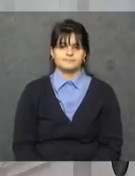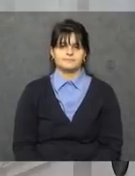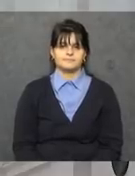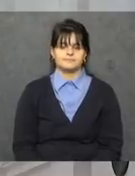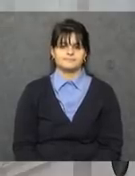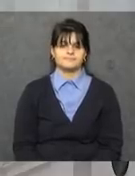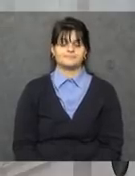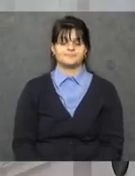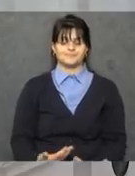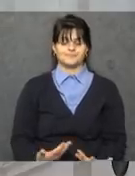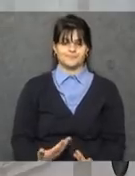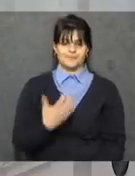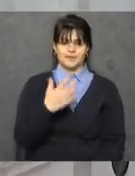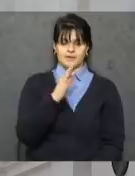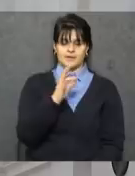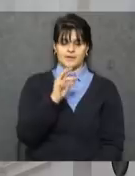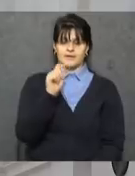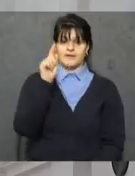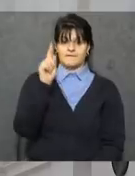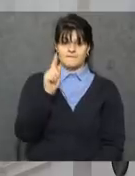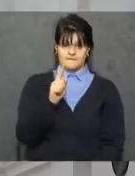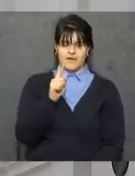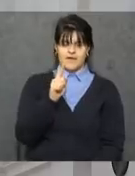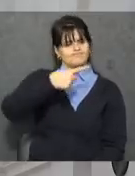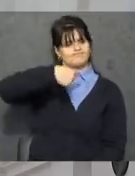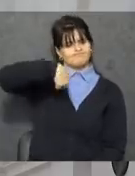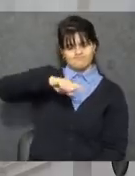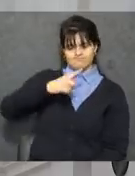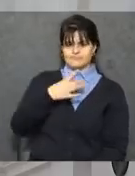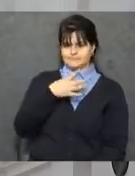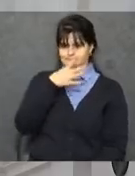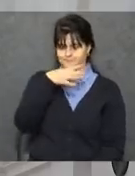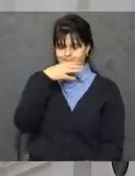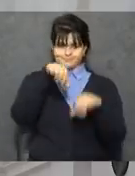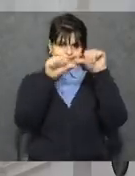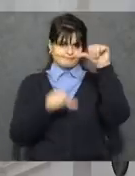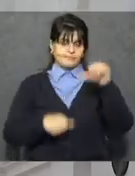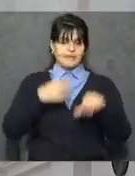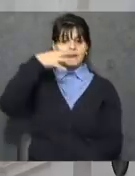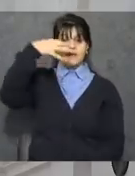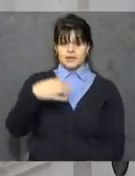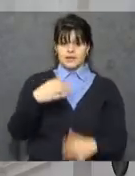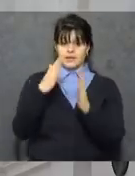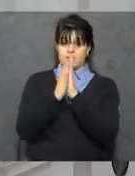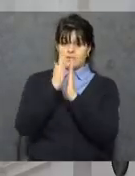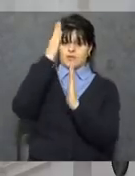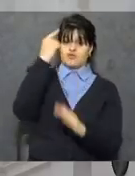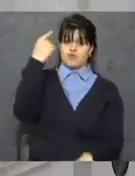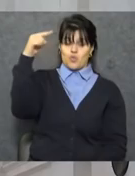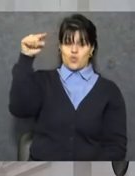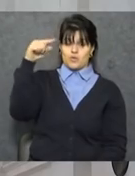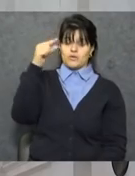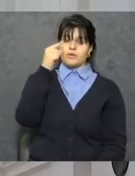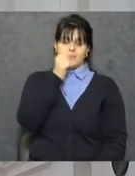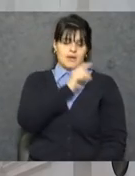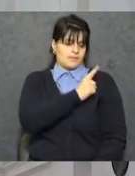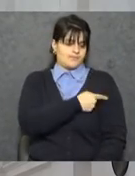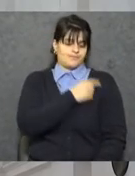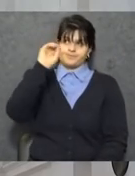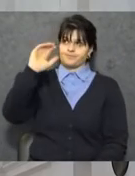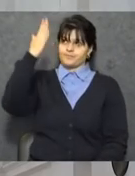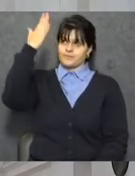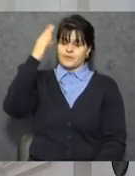Professemos juntos a nossa fé. Creio em um só Deus, Pai Todo-Poderoso, Criador do céu